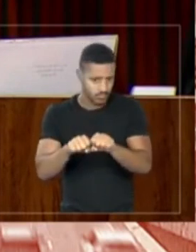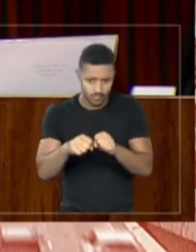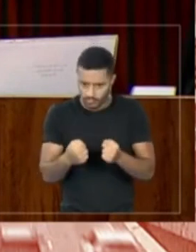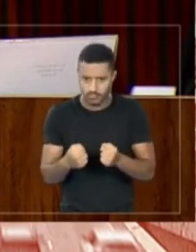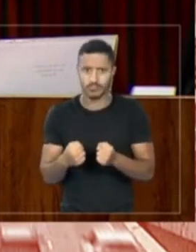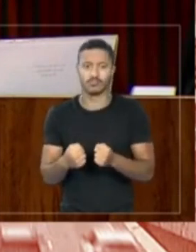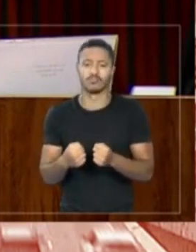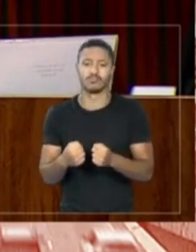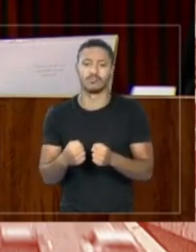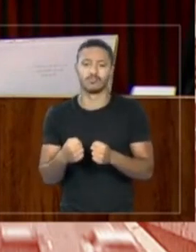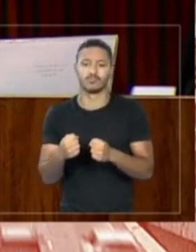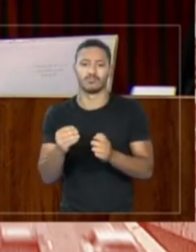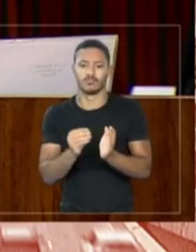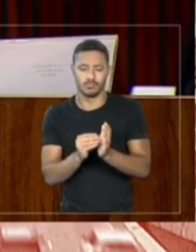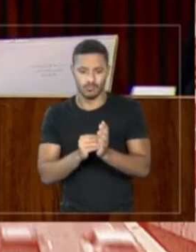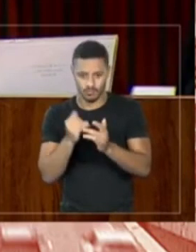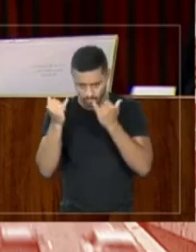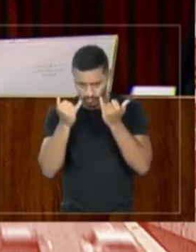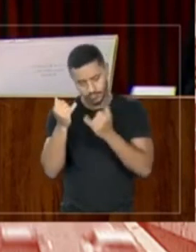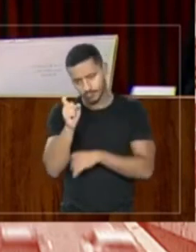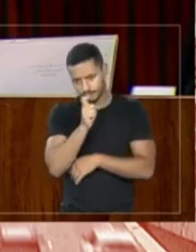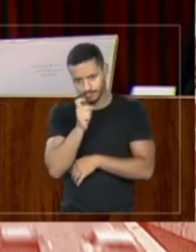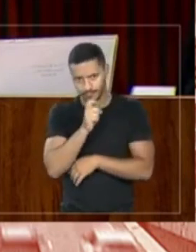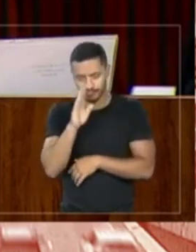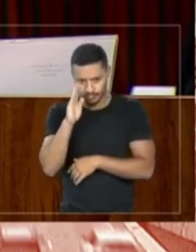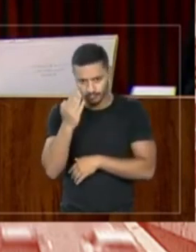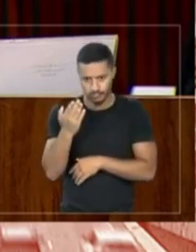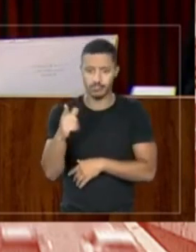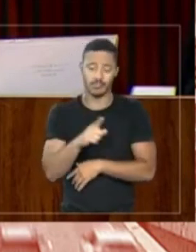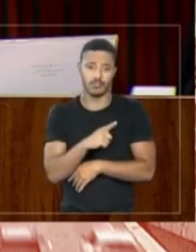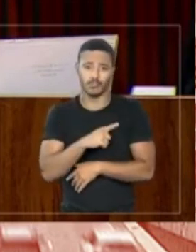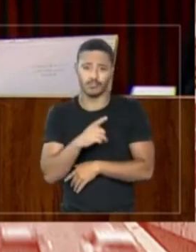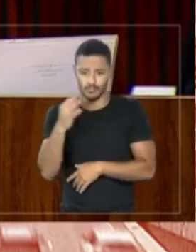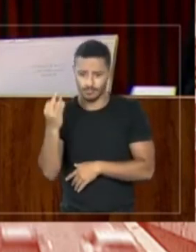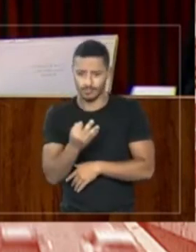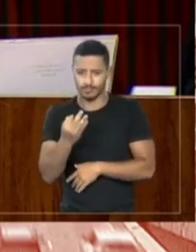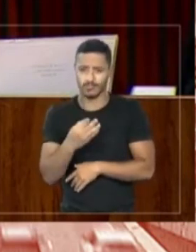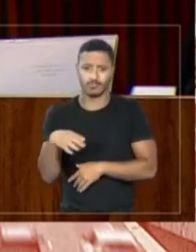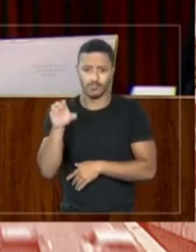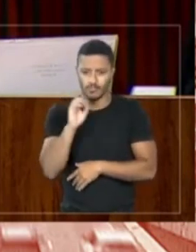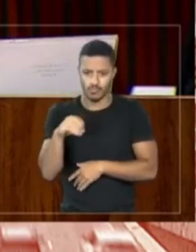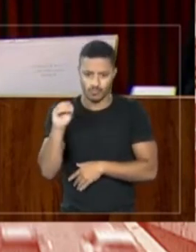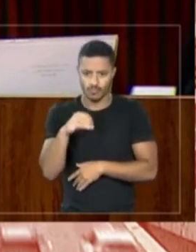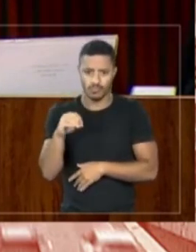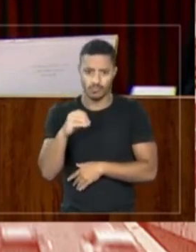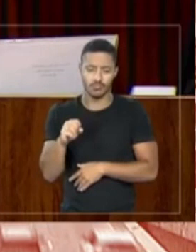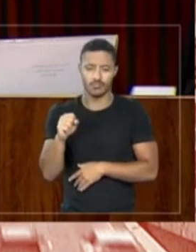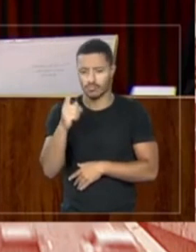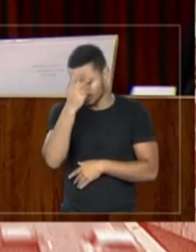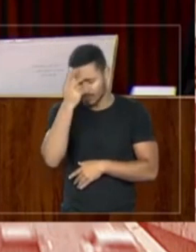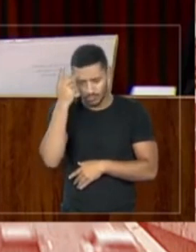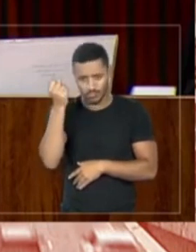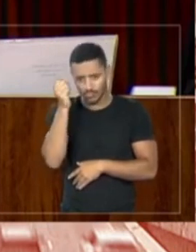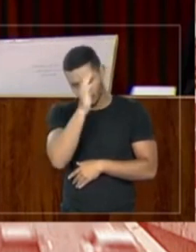escrotas do Bolsonaro, né? O Queiroga ia para a televisão para fazer isso e o TSE entendeu que isso seria propaganda eleitoral